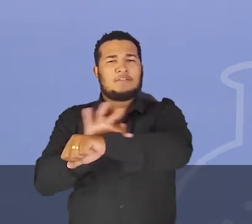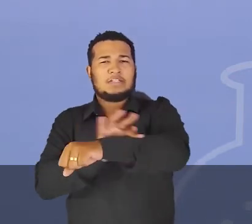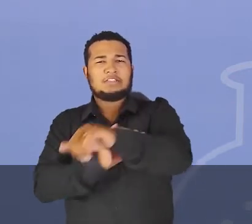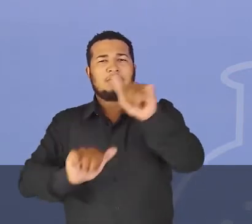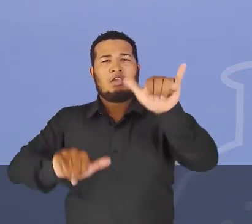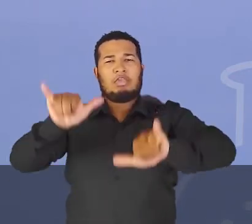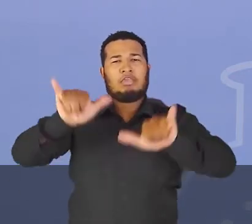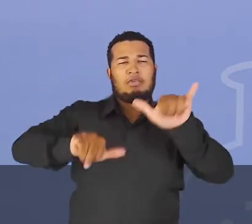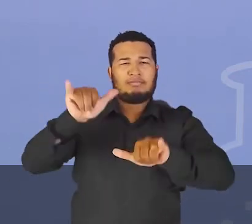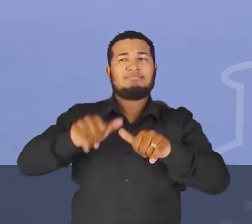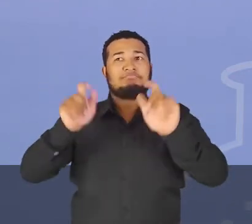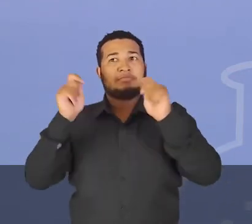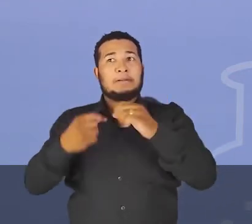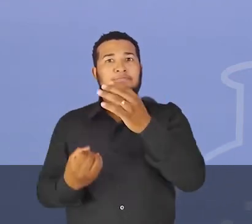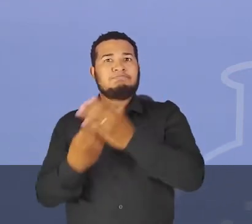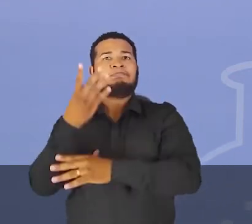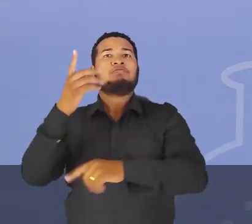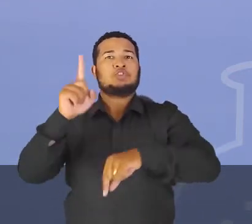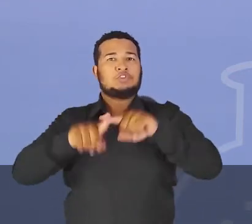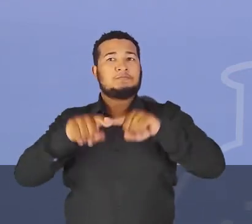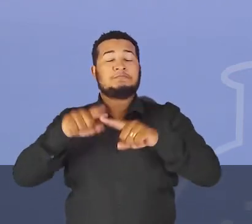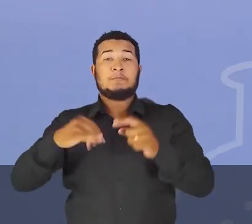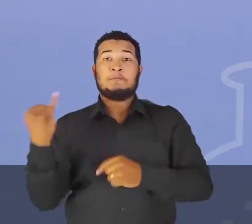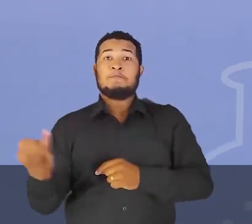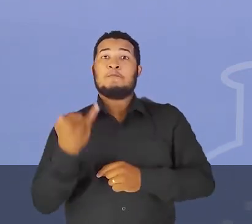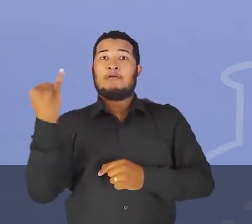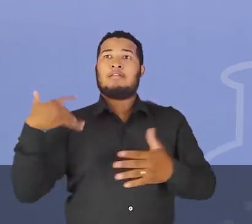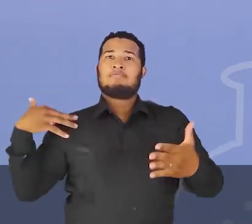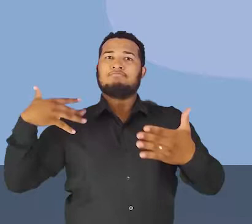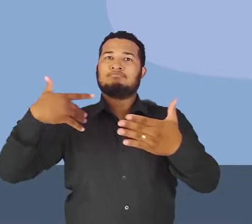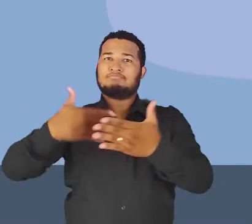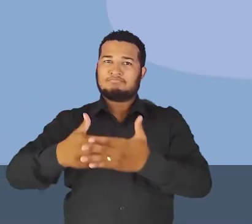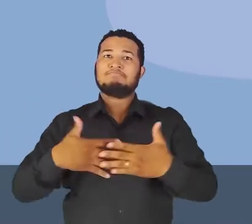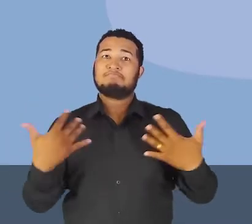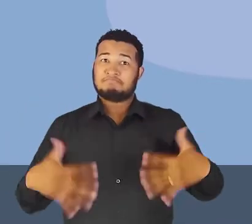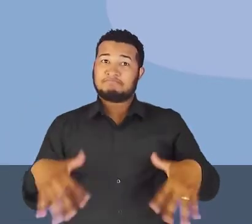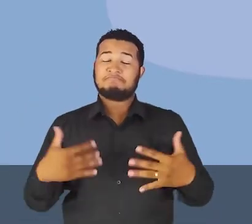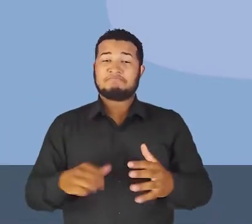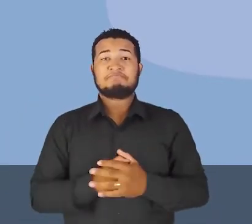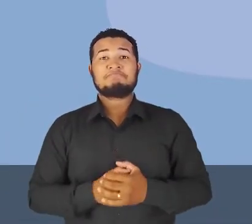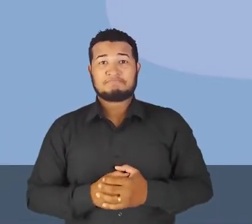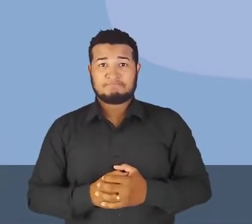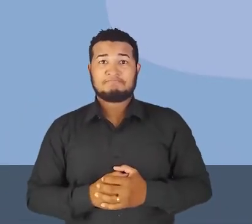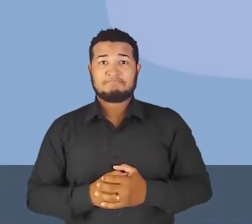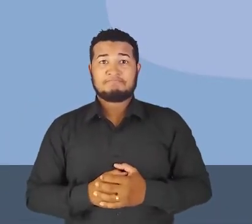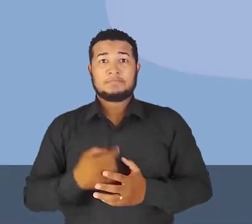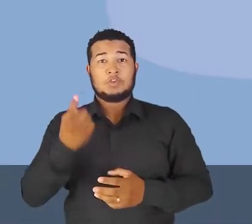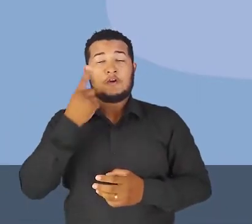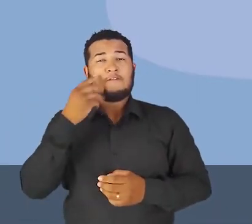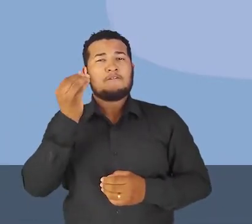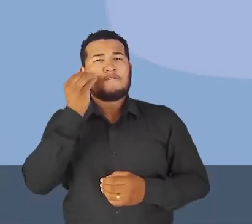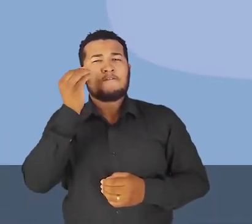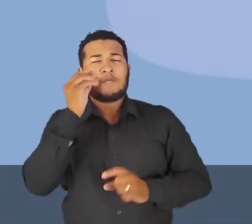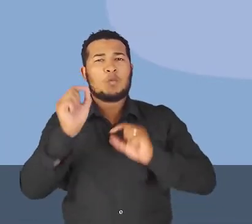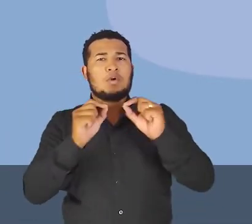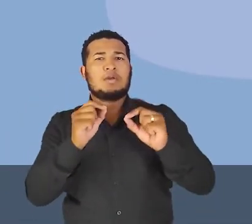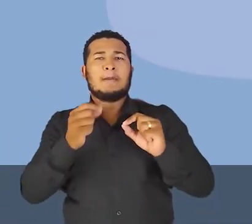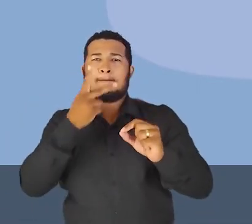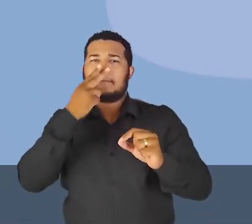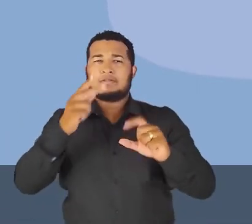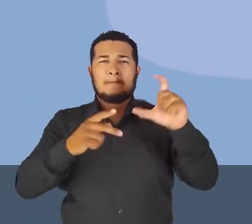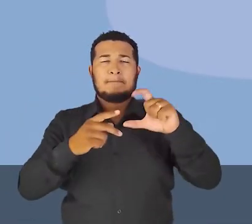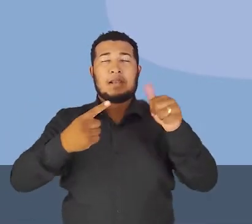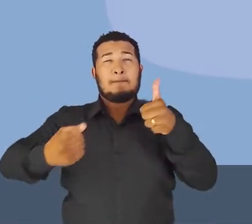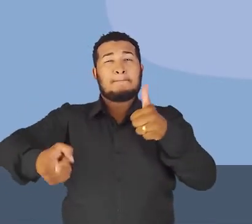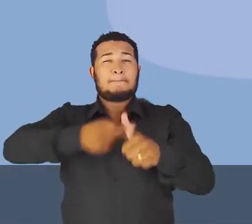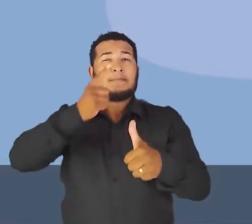esses dispositivos tão importantes para o nosso dia a dia. Vamos voltar lá no slide e ver a primeira pilha que foi